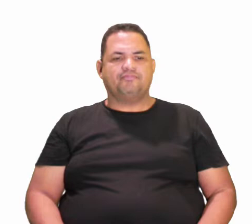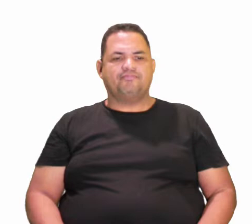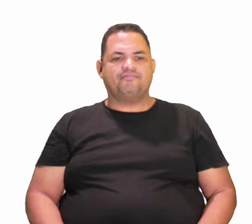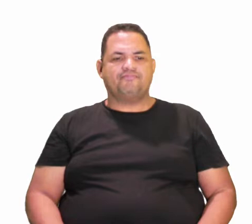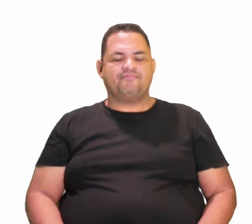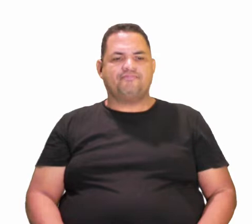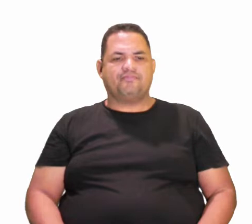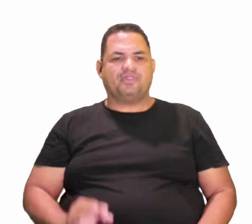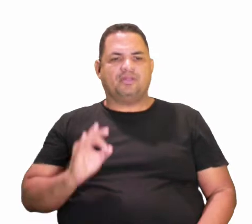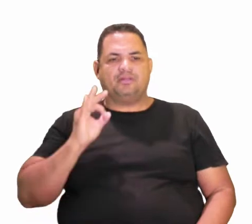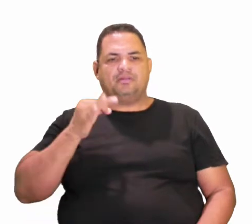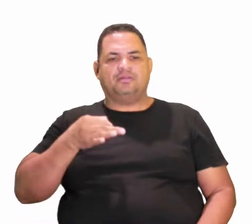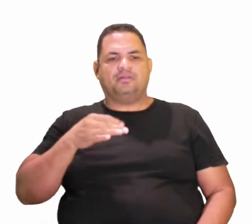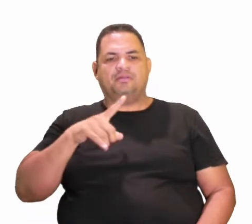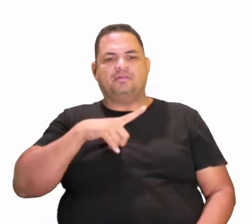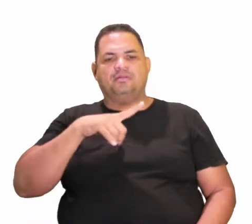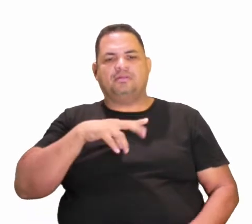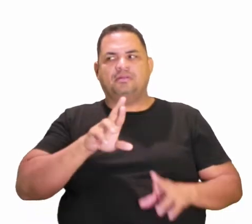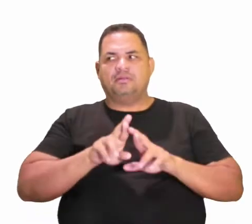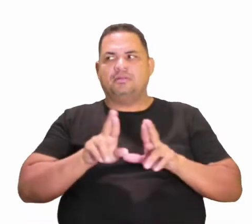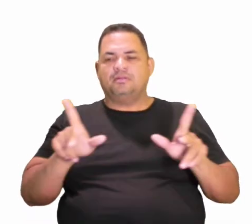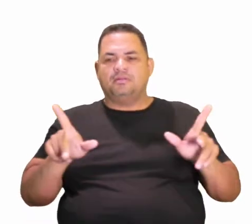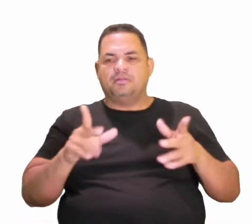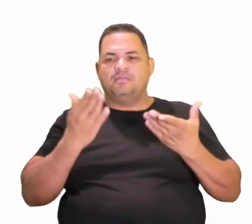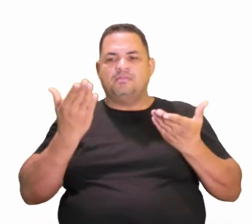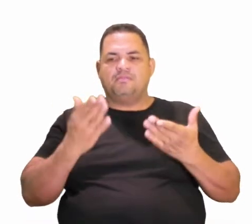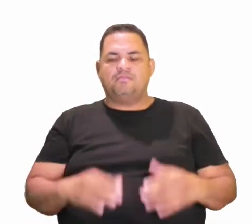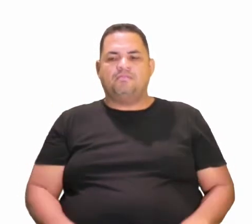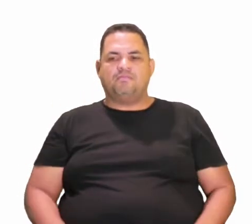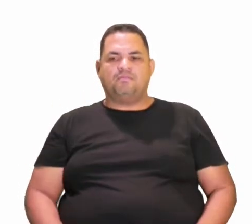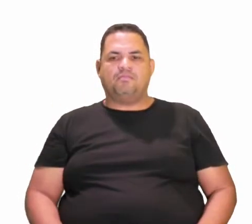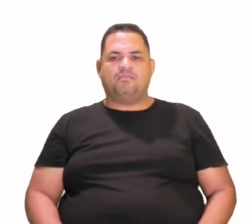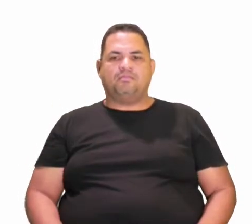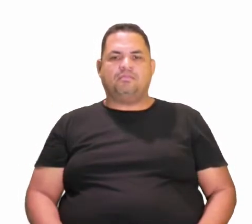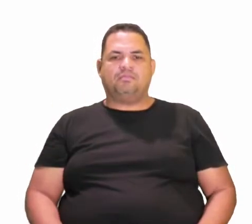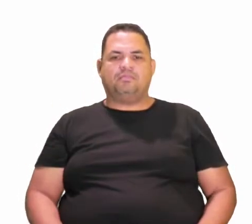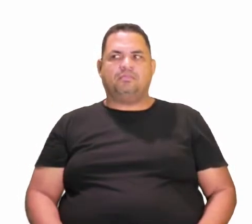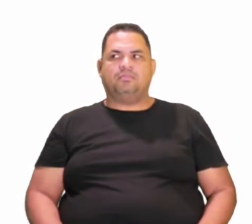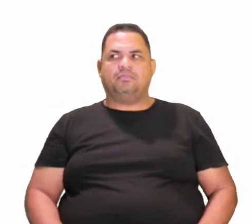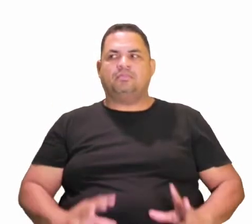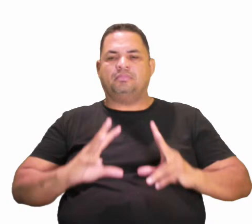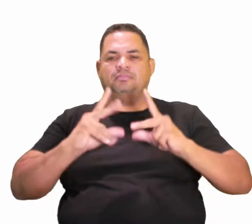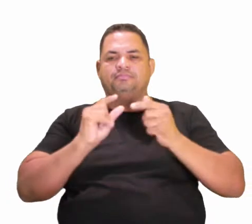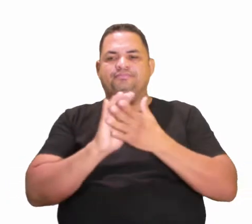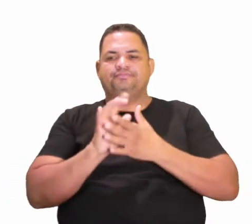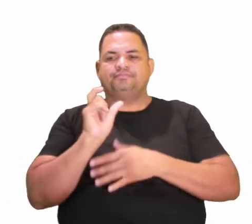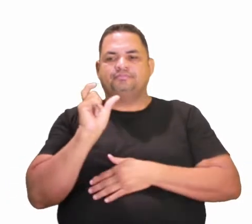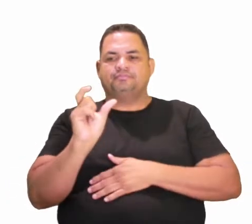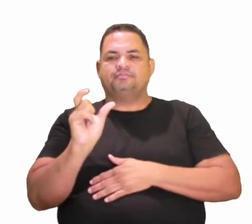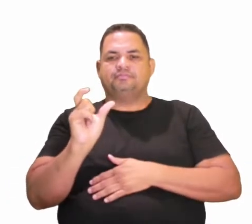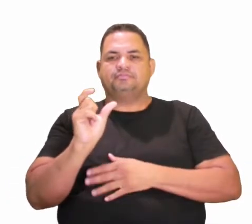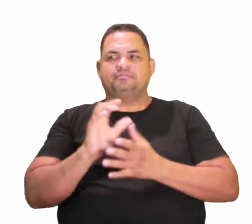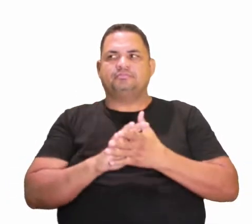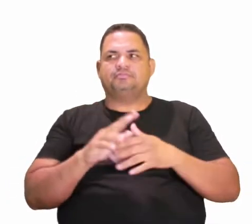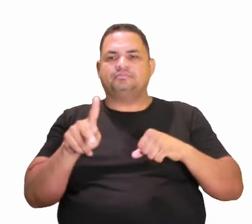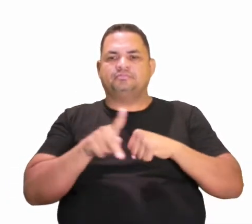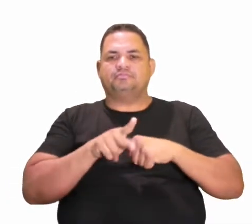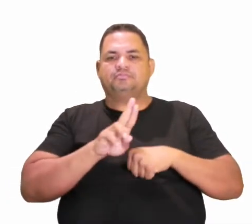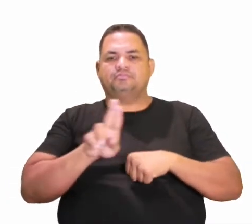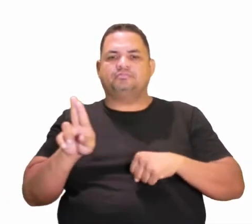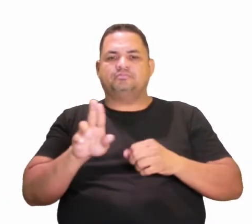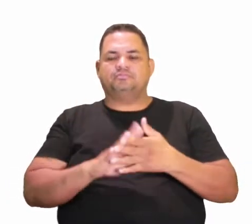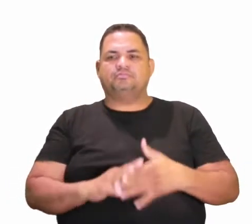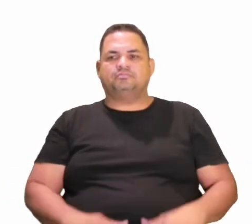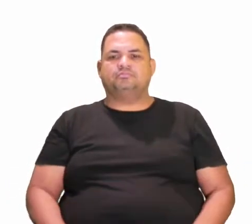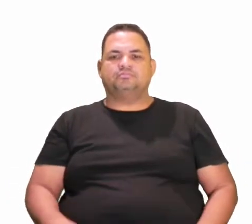This, certo? Tem uma diferençazinha aí sim. E aí, todas as palavras, né, todos os pronomes demonstrativos,